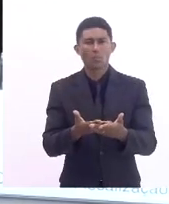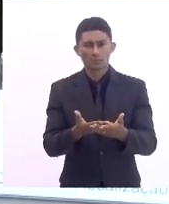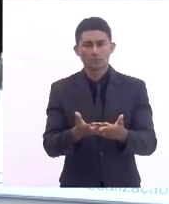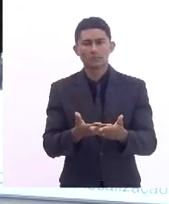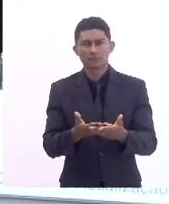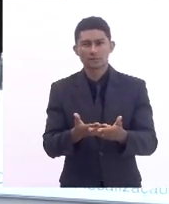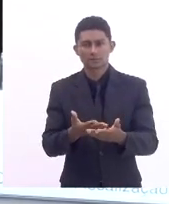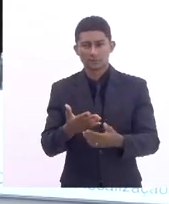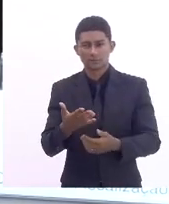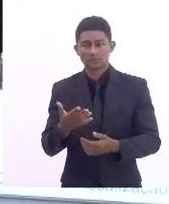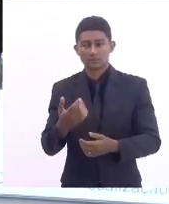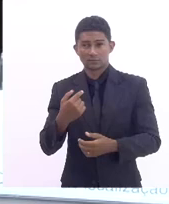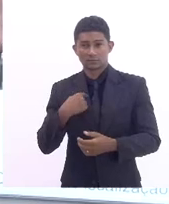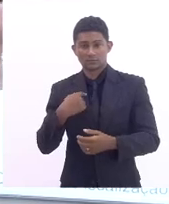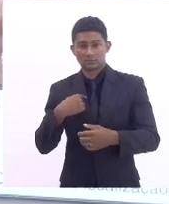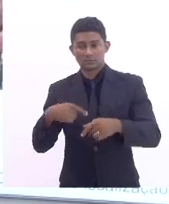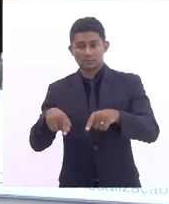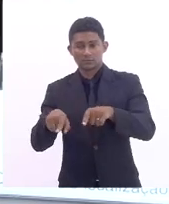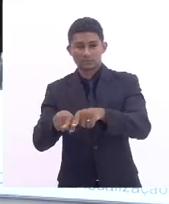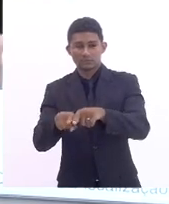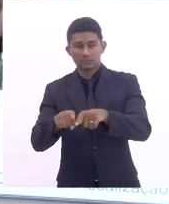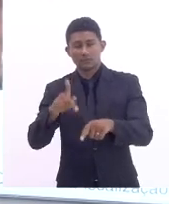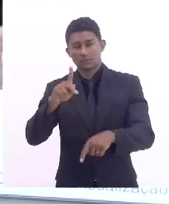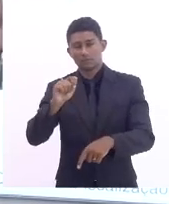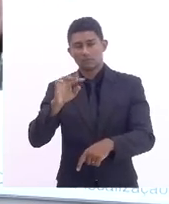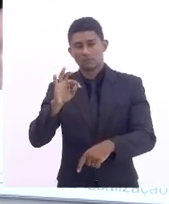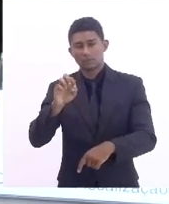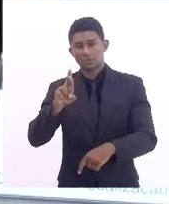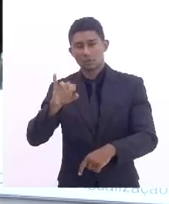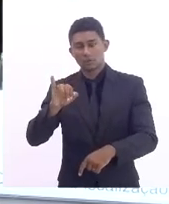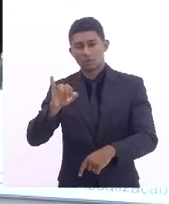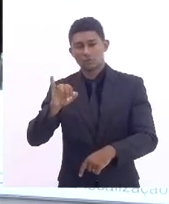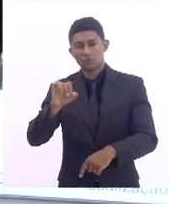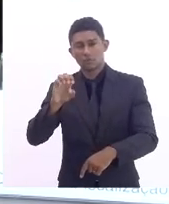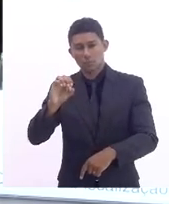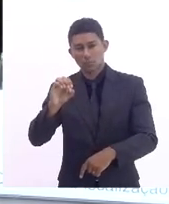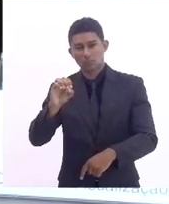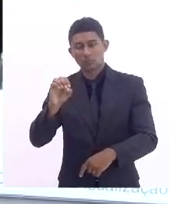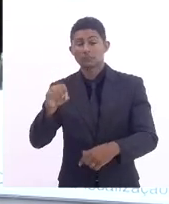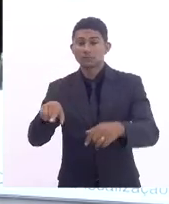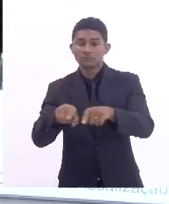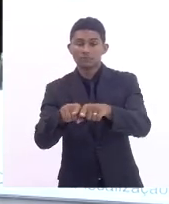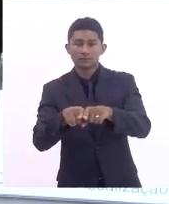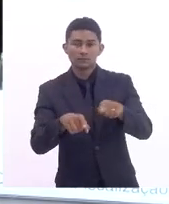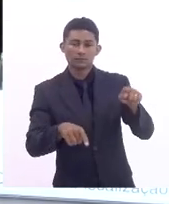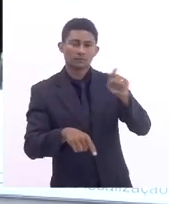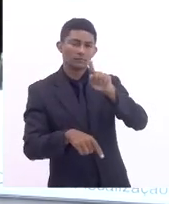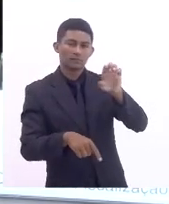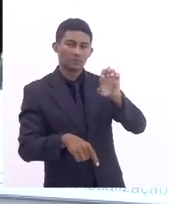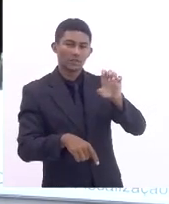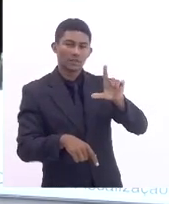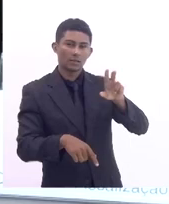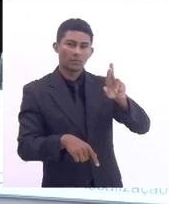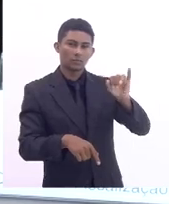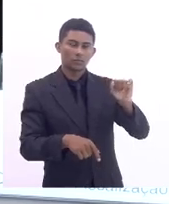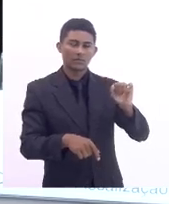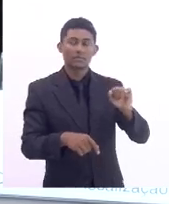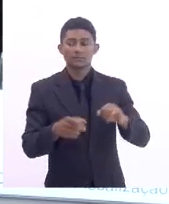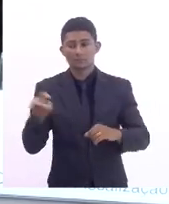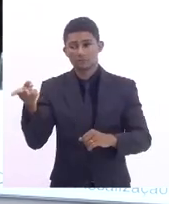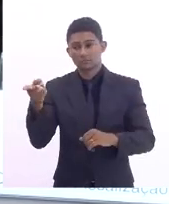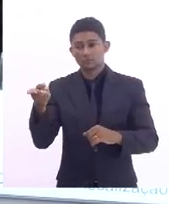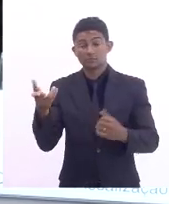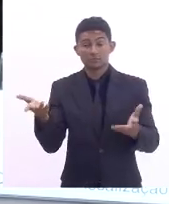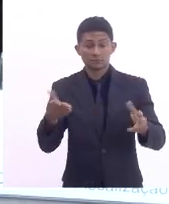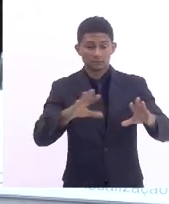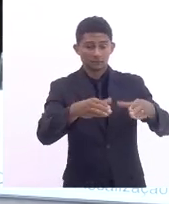inicialmente comigo em pastório E agora finalidade finalizado pelo Pastoreio E o Zé Luís é o CNPJ